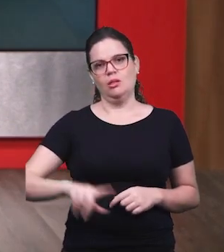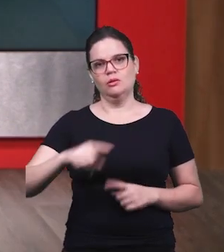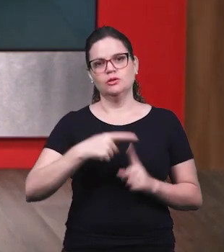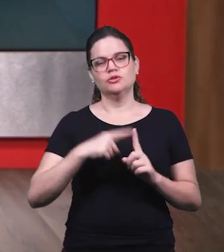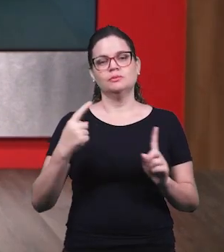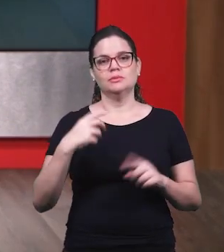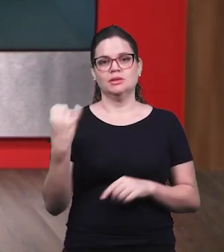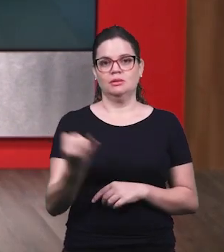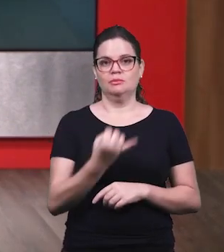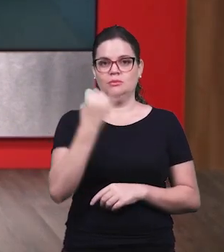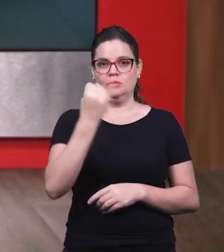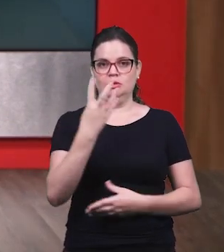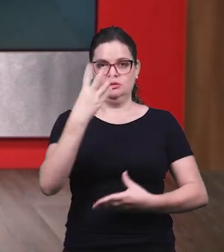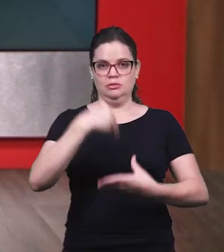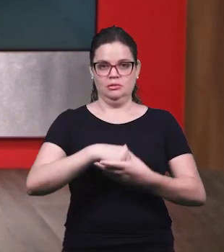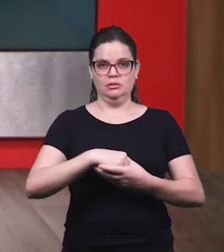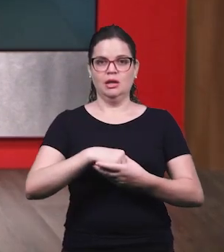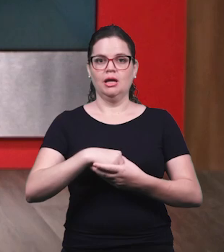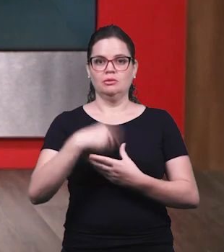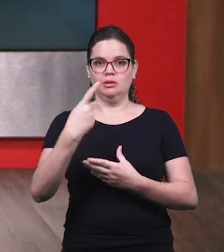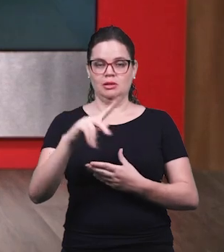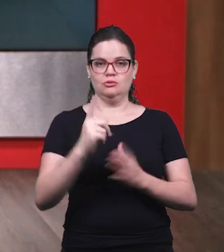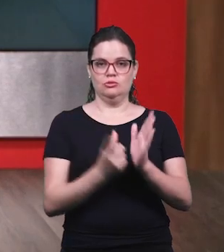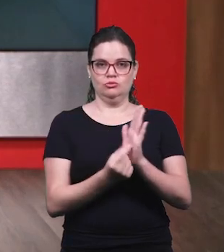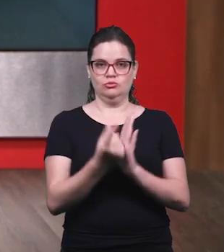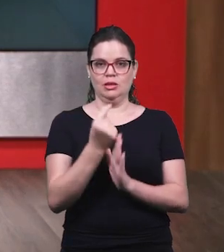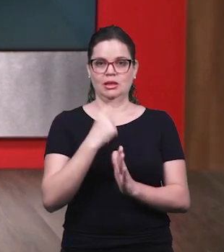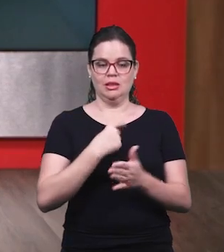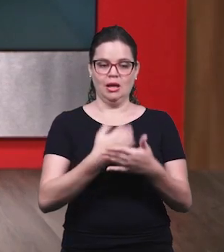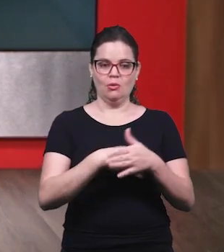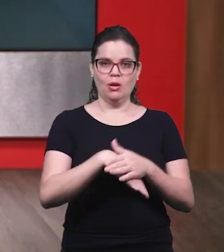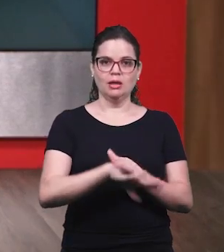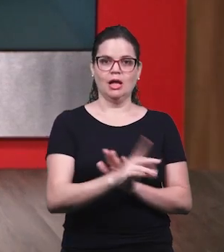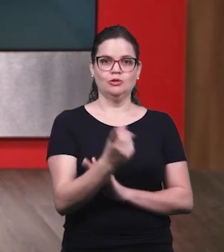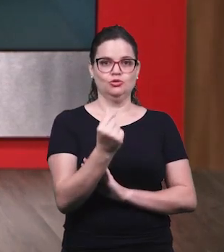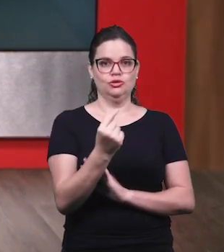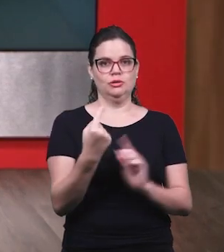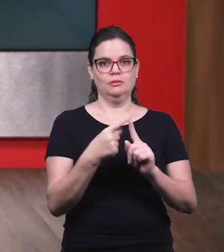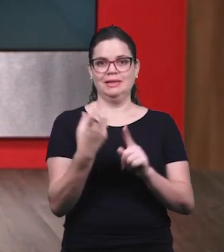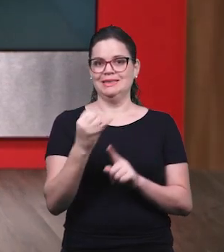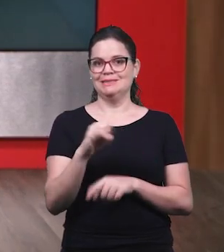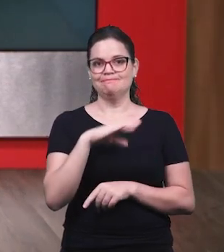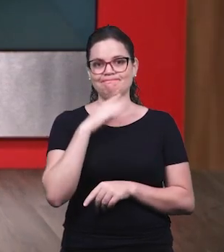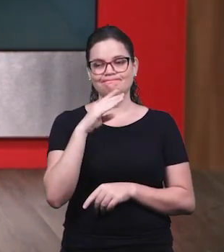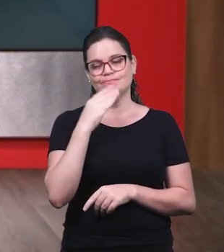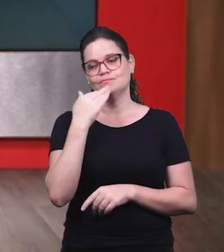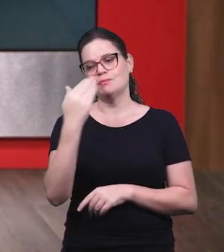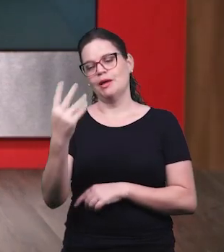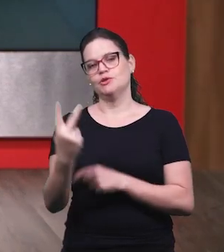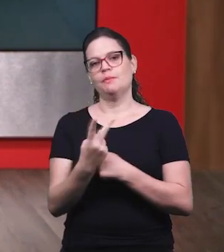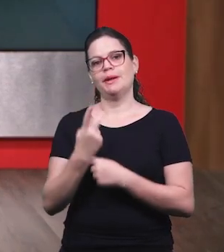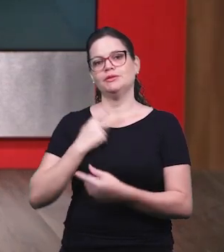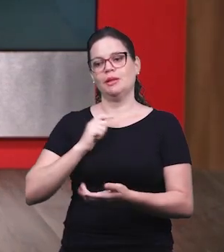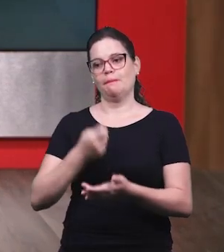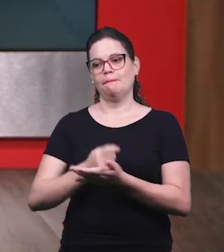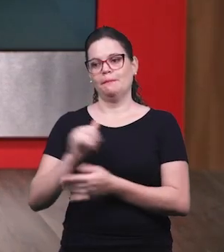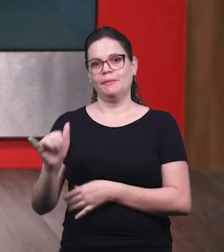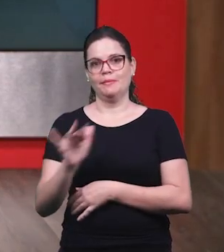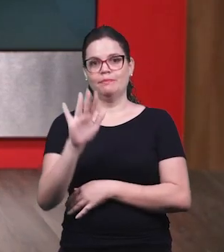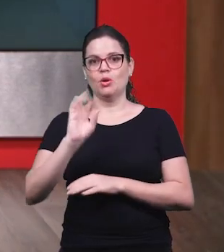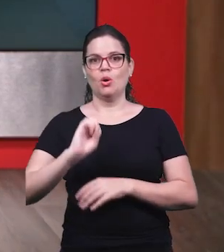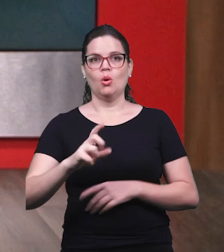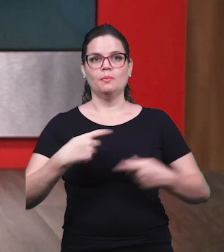ter um dinheiro reservado para emergência, mas se não tiver, vai acabar pagando os juros. Às vezes precisa comprar